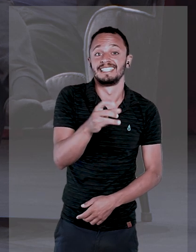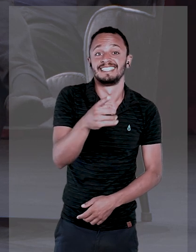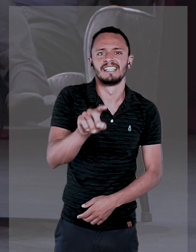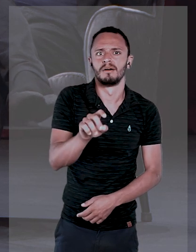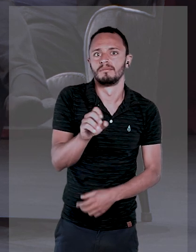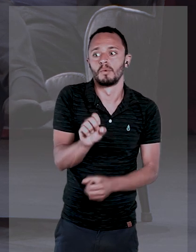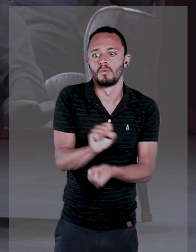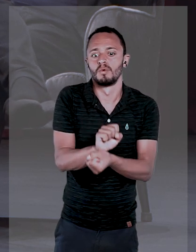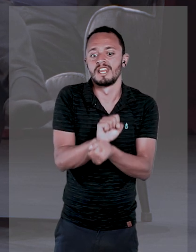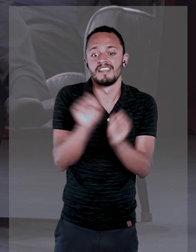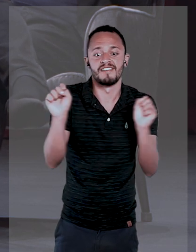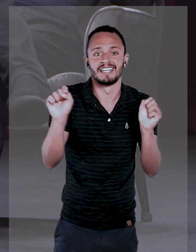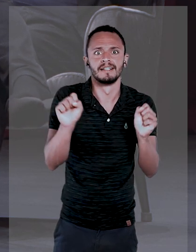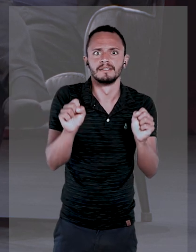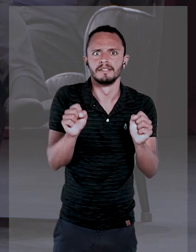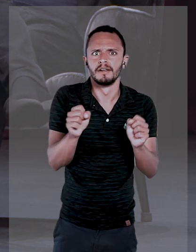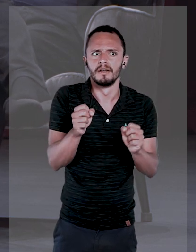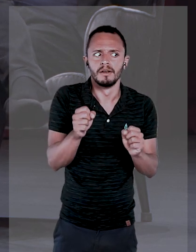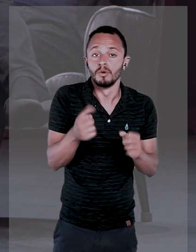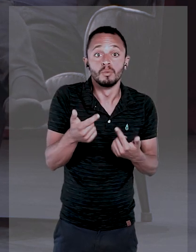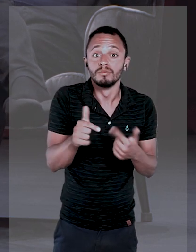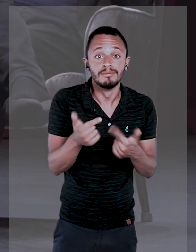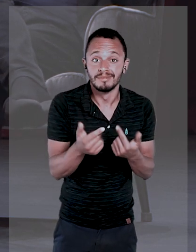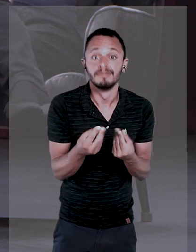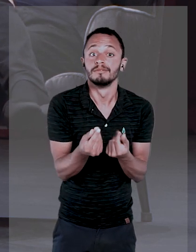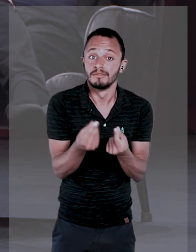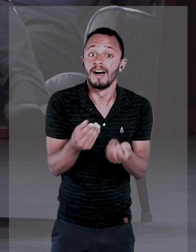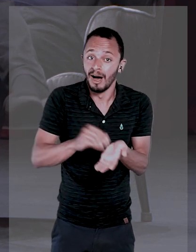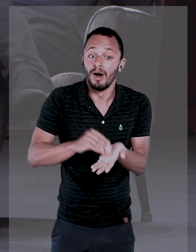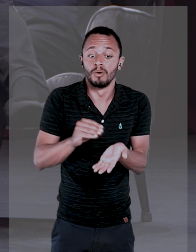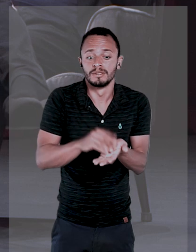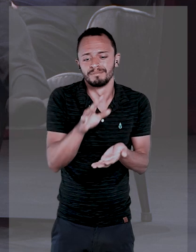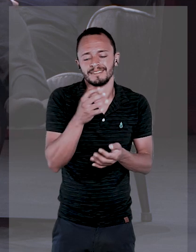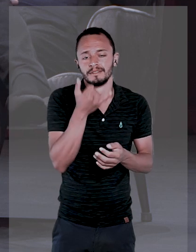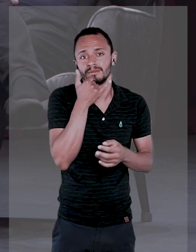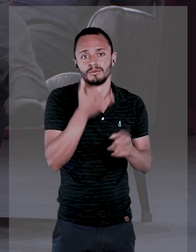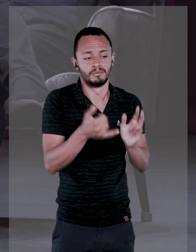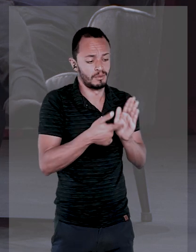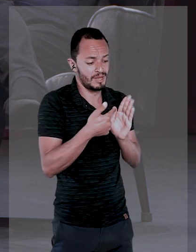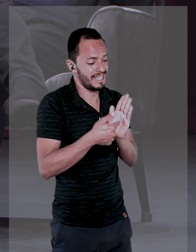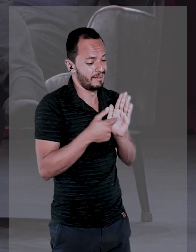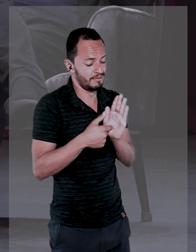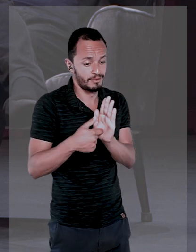Talvez não, enfim, talvez não posso dizer, pronto,